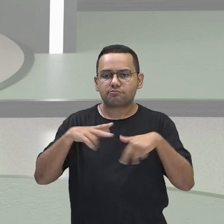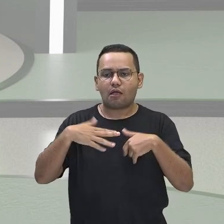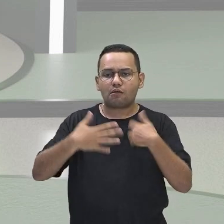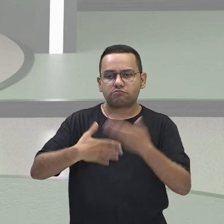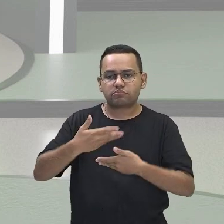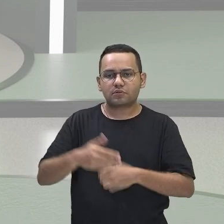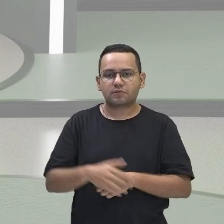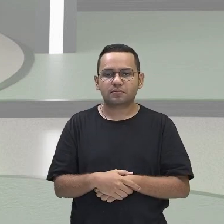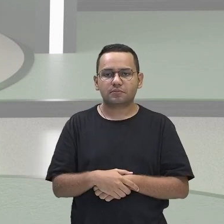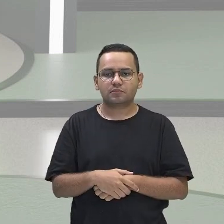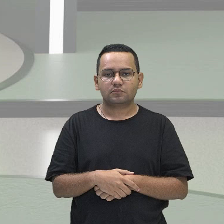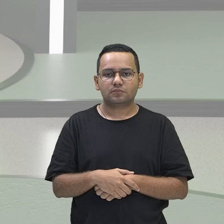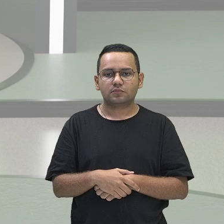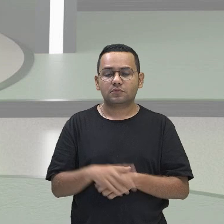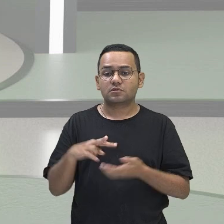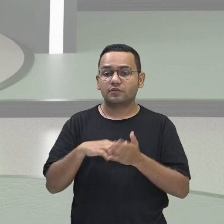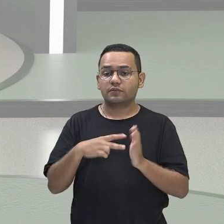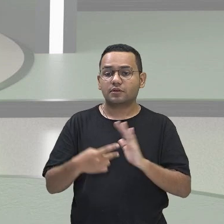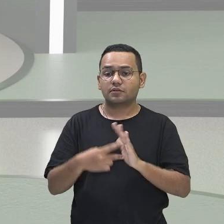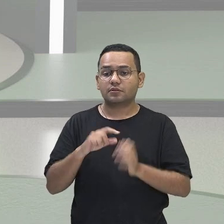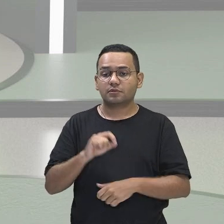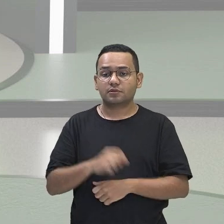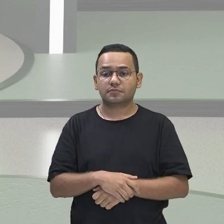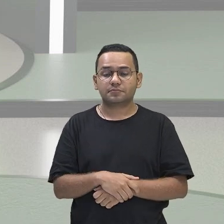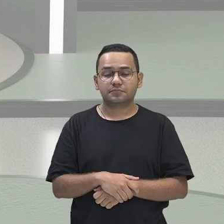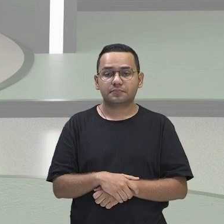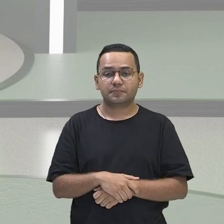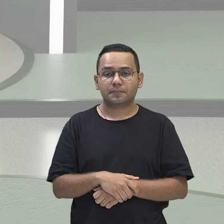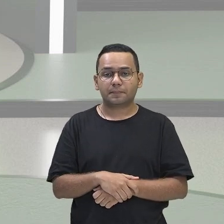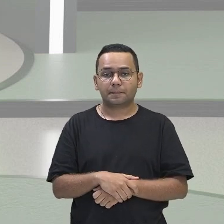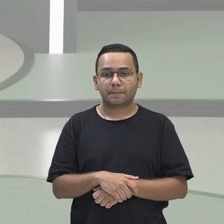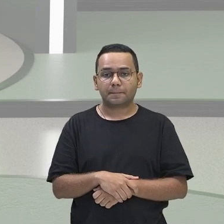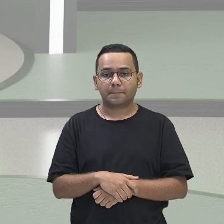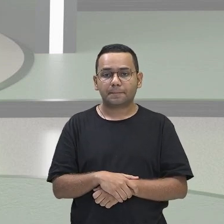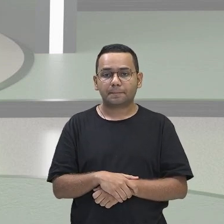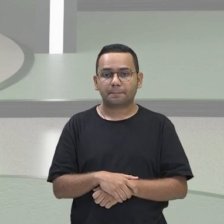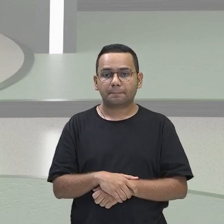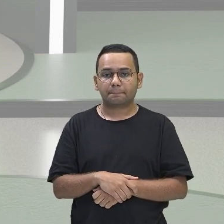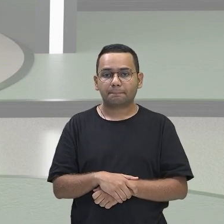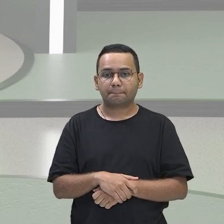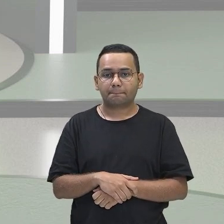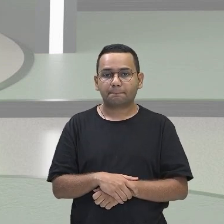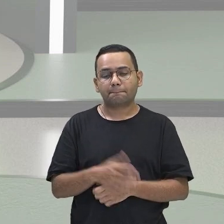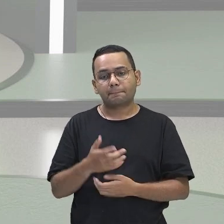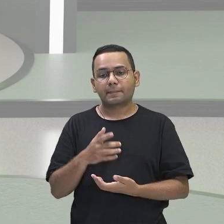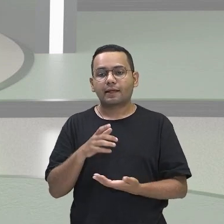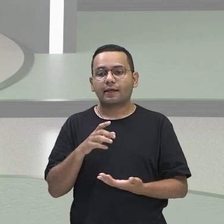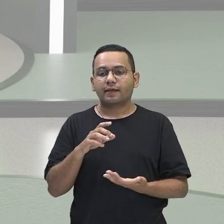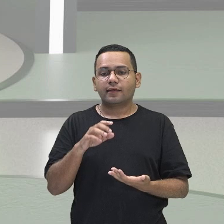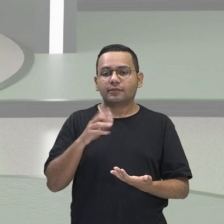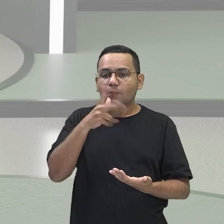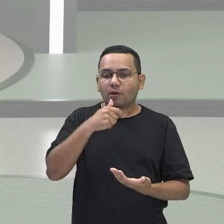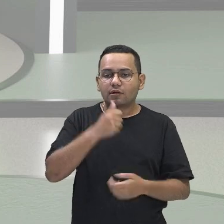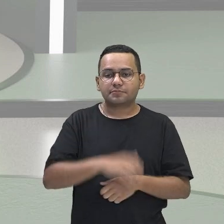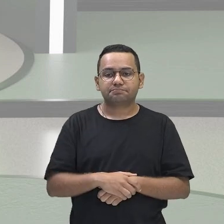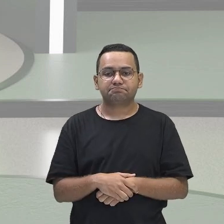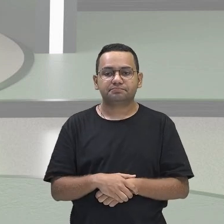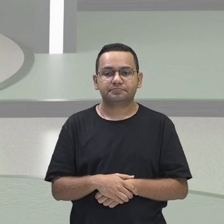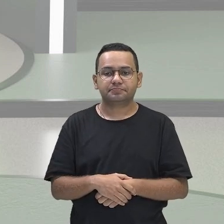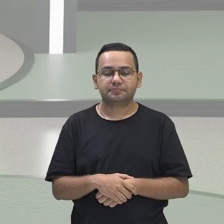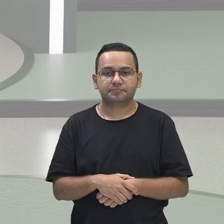dizer que o metabolismo da pessoa está lento, ou o metabolismo daquela glândula está lento, por exemplo.